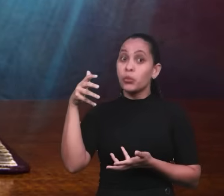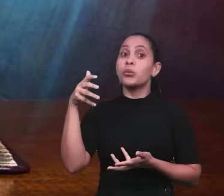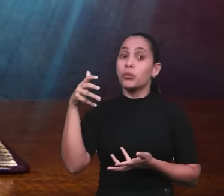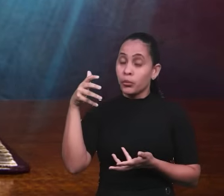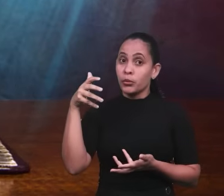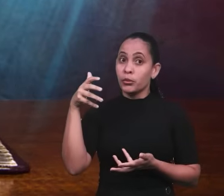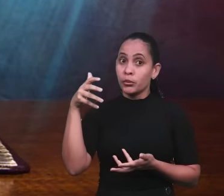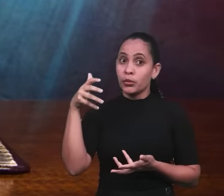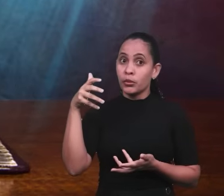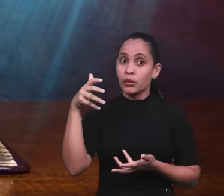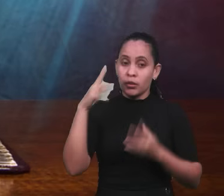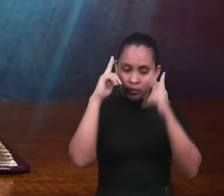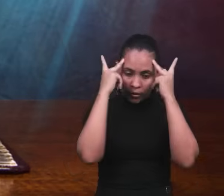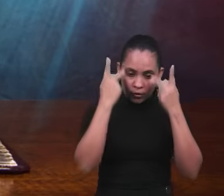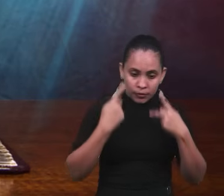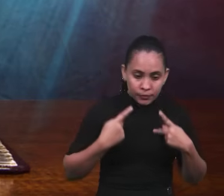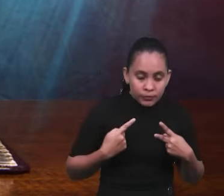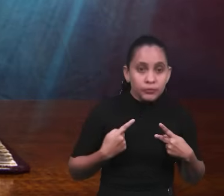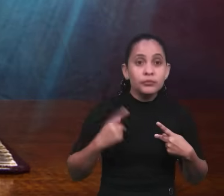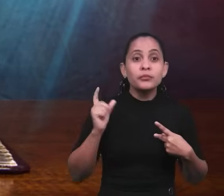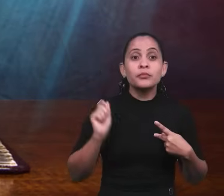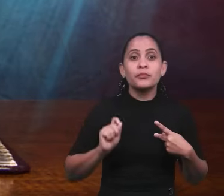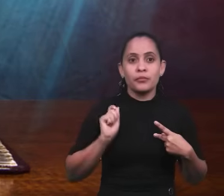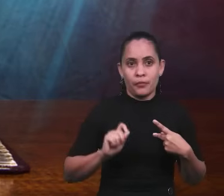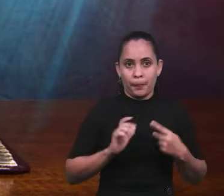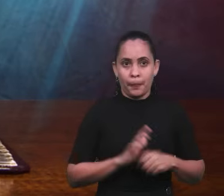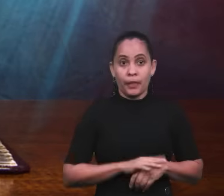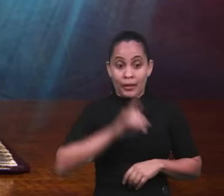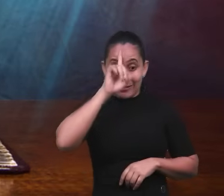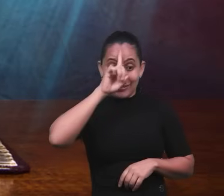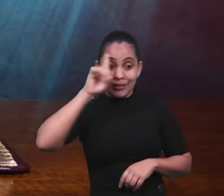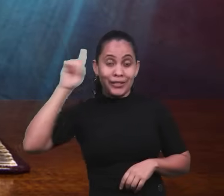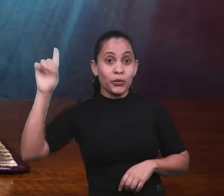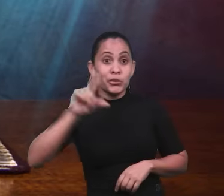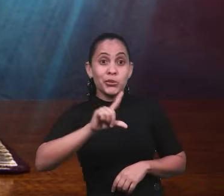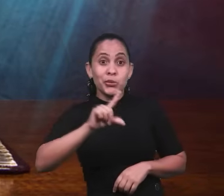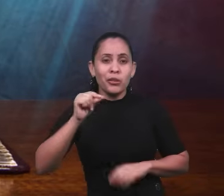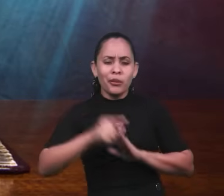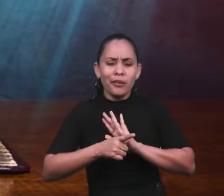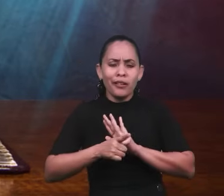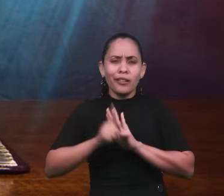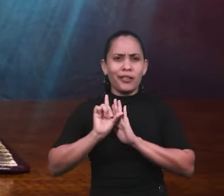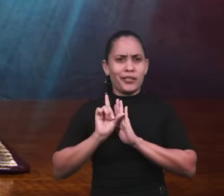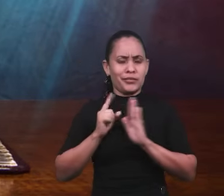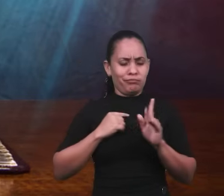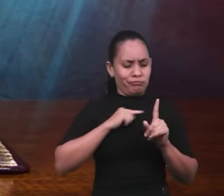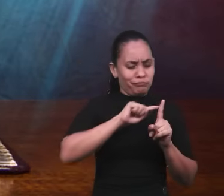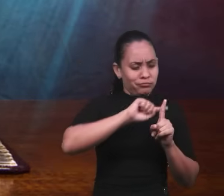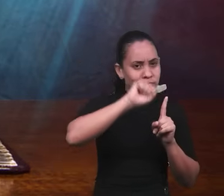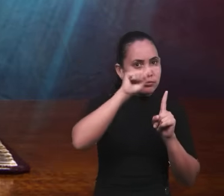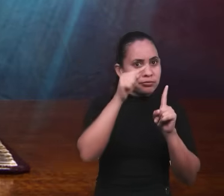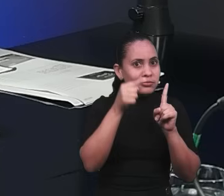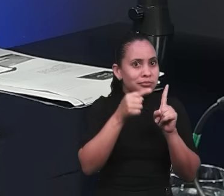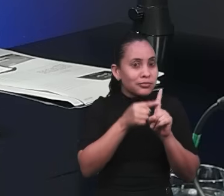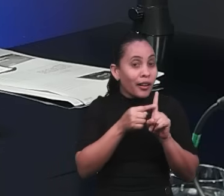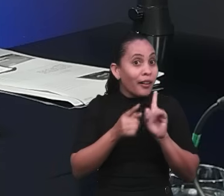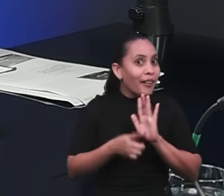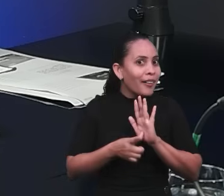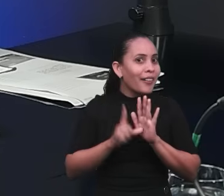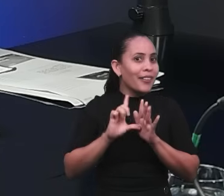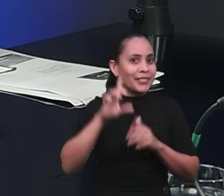homem eleito por Deus na eternidade, no ventre de sua mãe, né? Foi a experiência